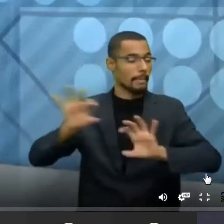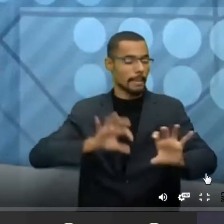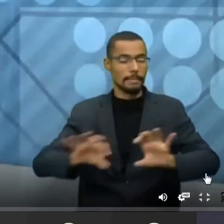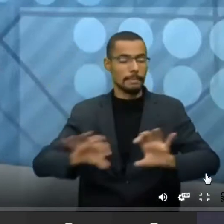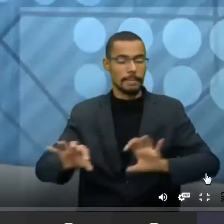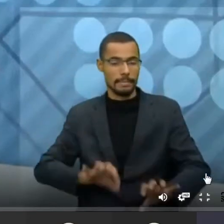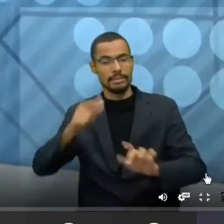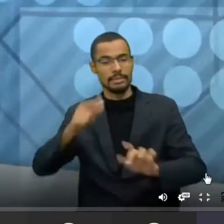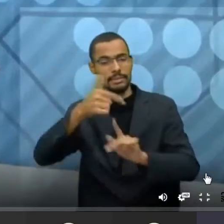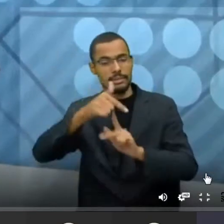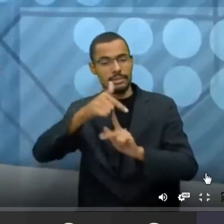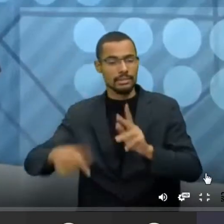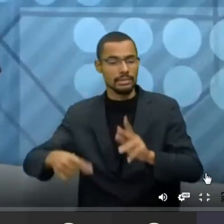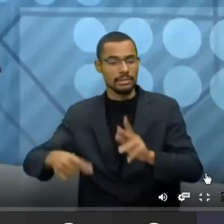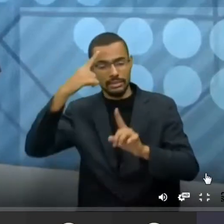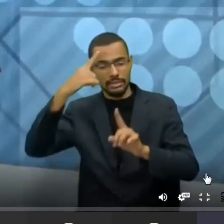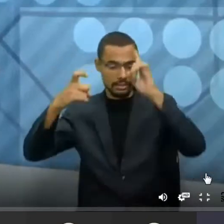essas